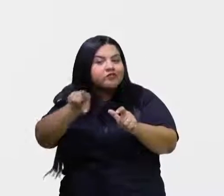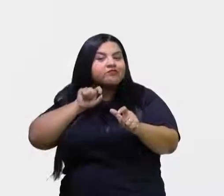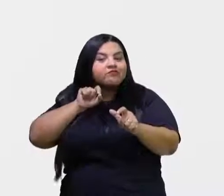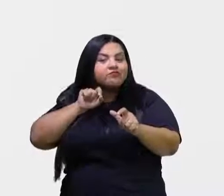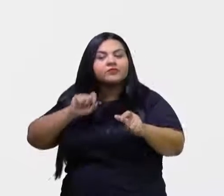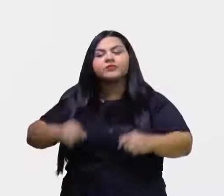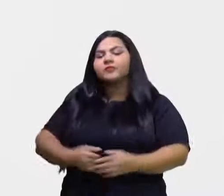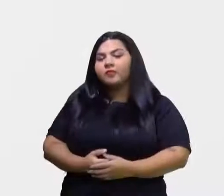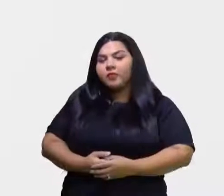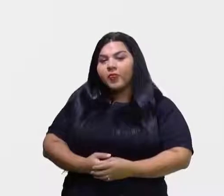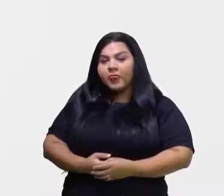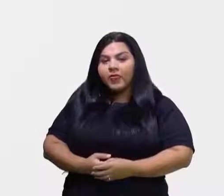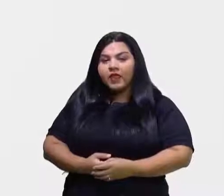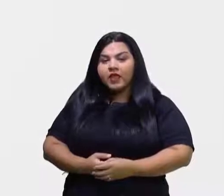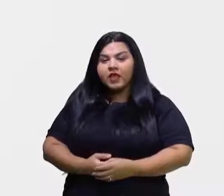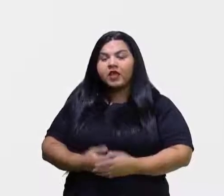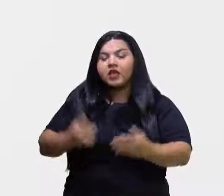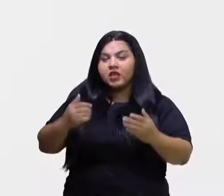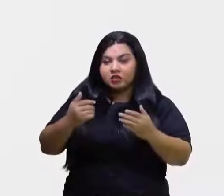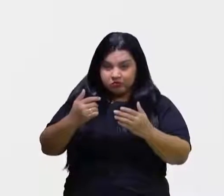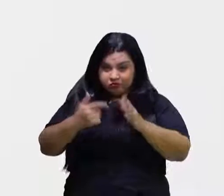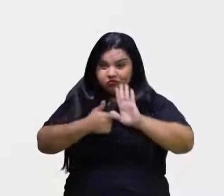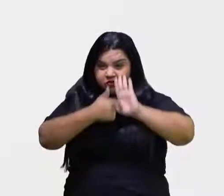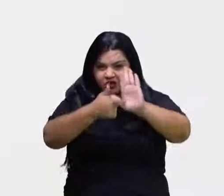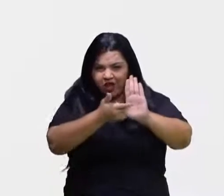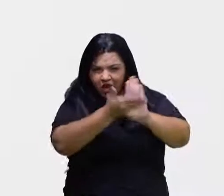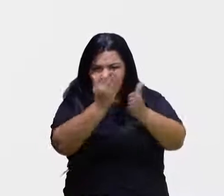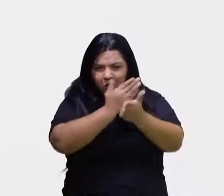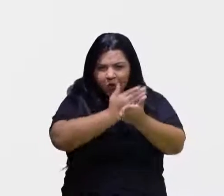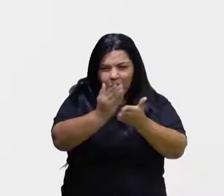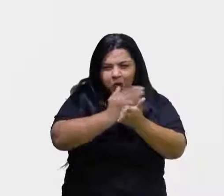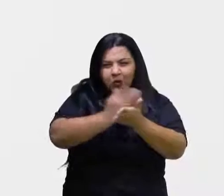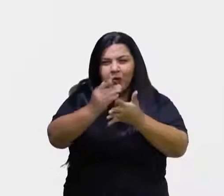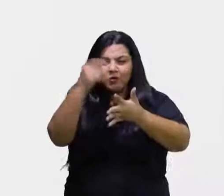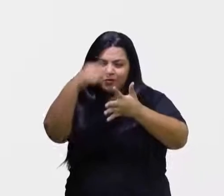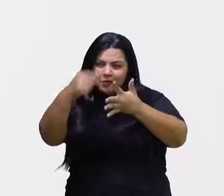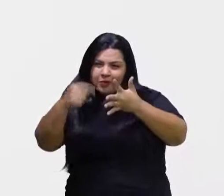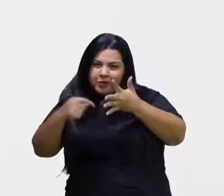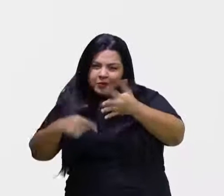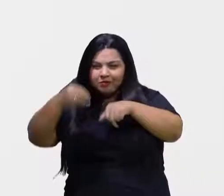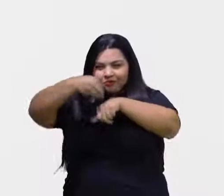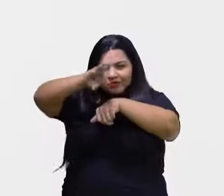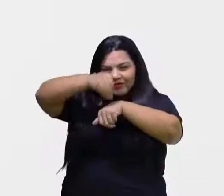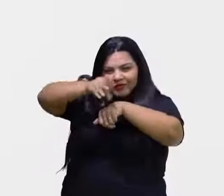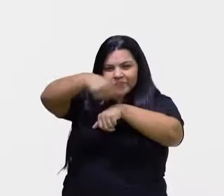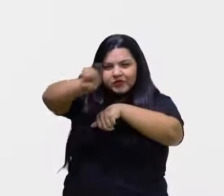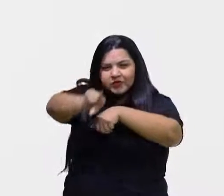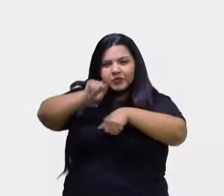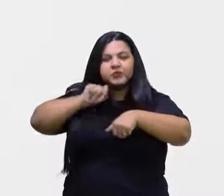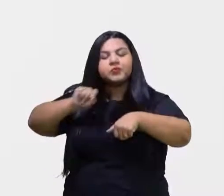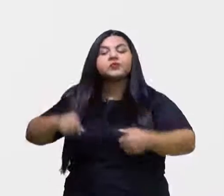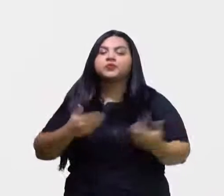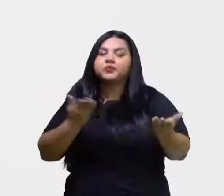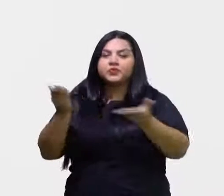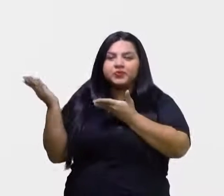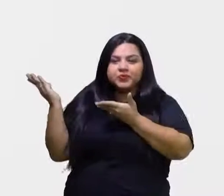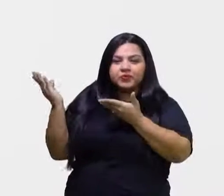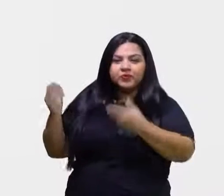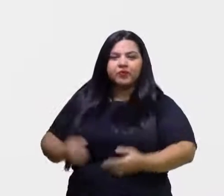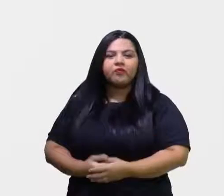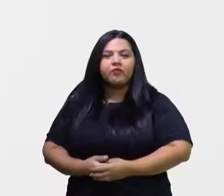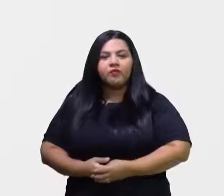bastante um pouquinho. Trouxe algumas informações, algumas alternativas para ajudar vocês a escolherem. Vamos botar aí na próxima